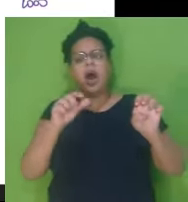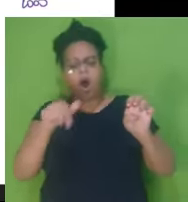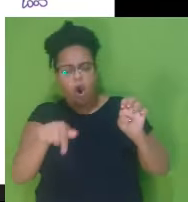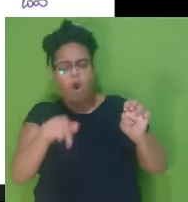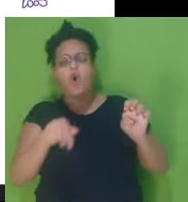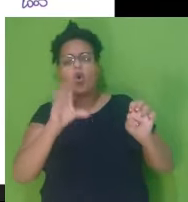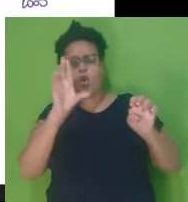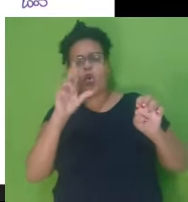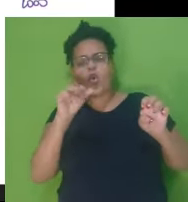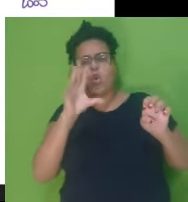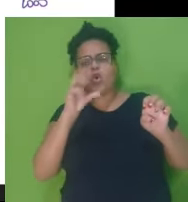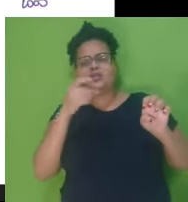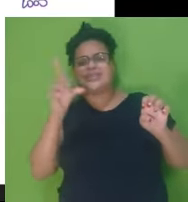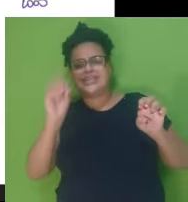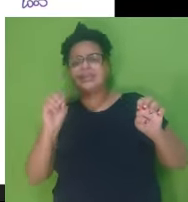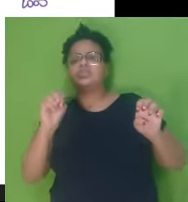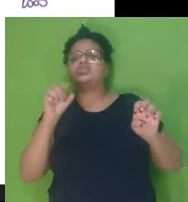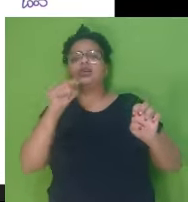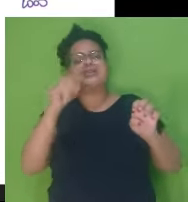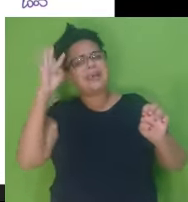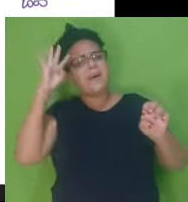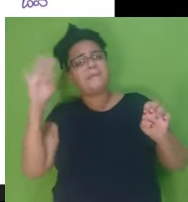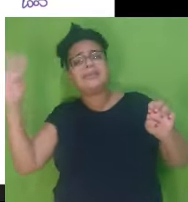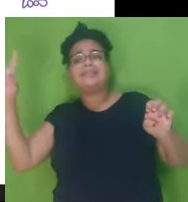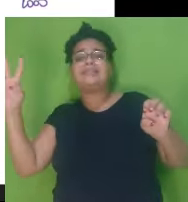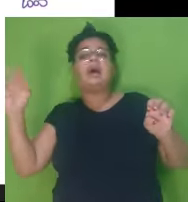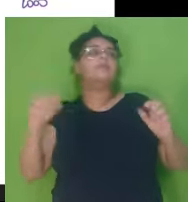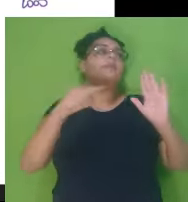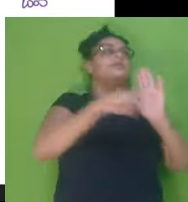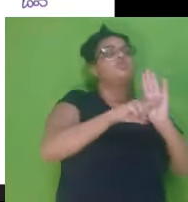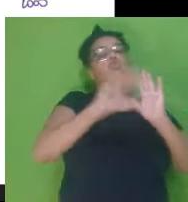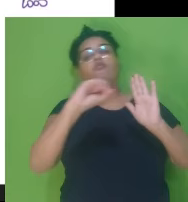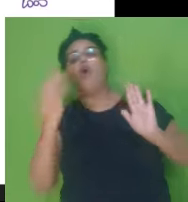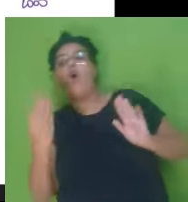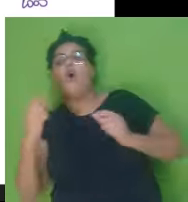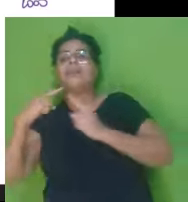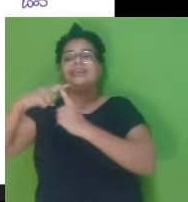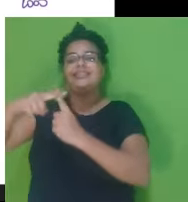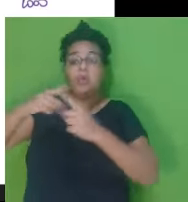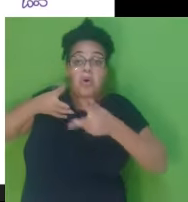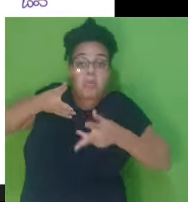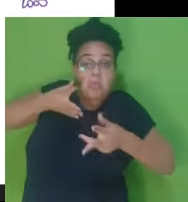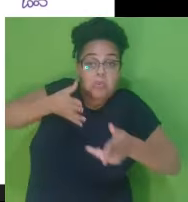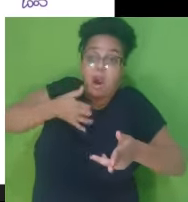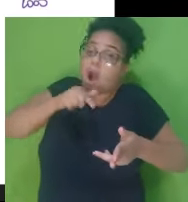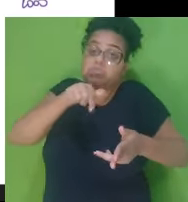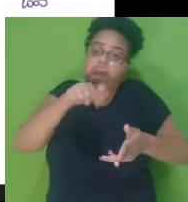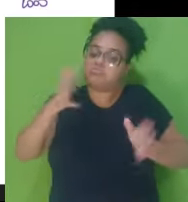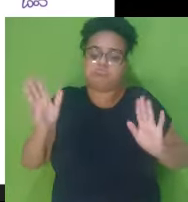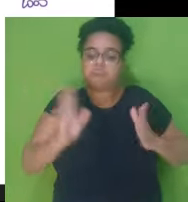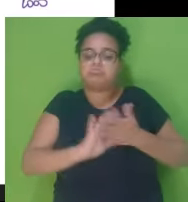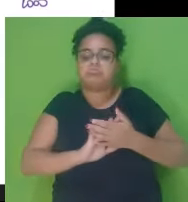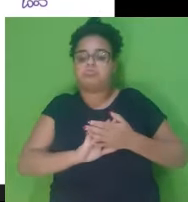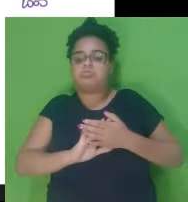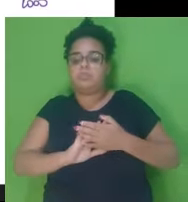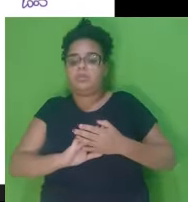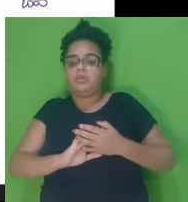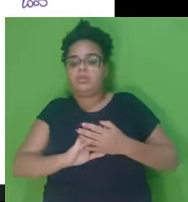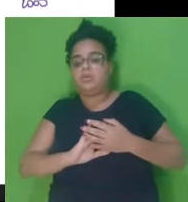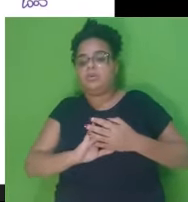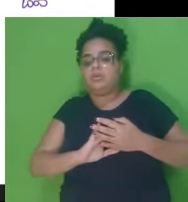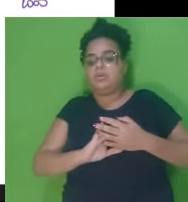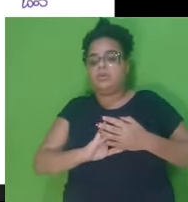esse quociente aqui, né, sem pensar em sinal, a situação vai ser igualzinha a essa aqui.